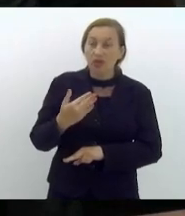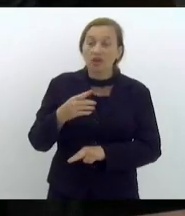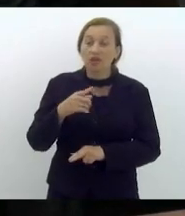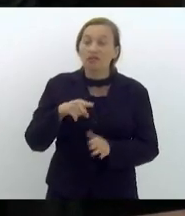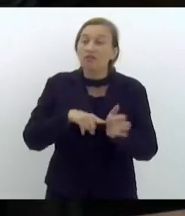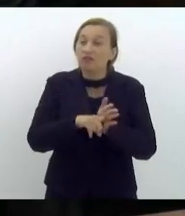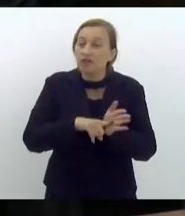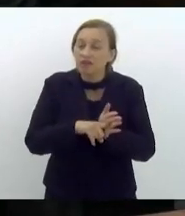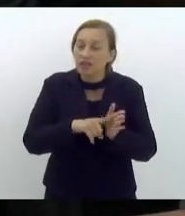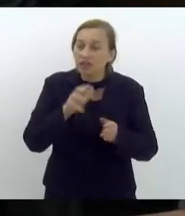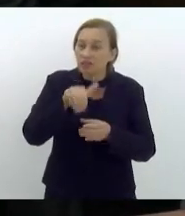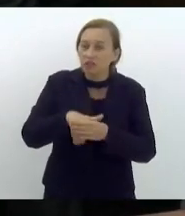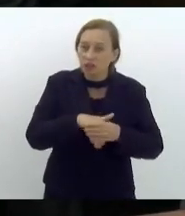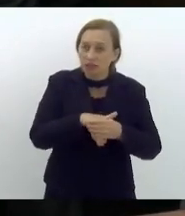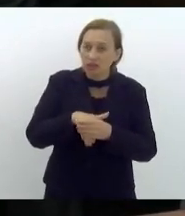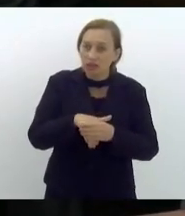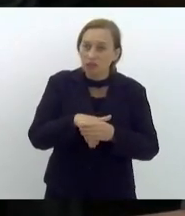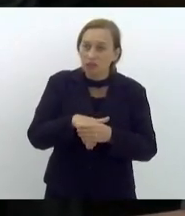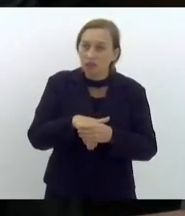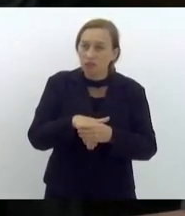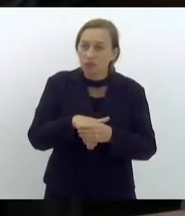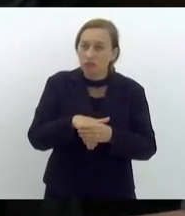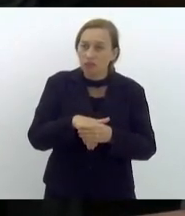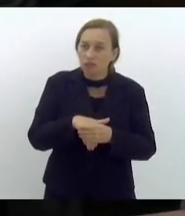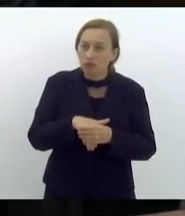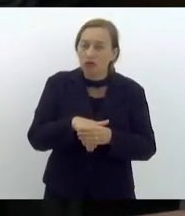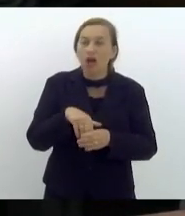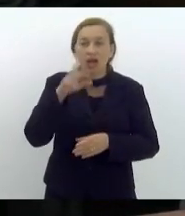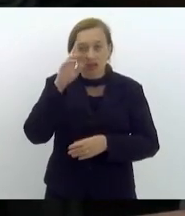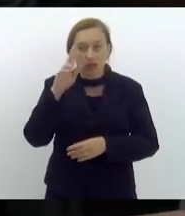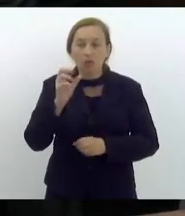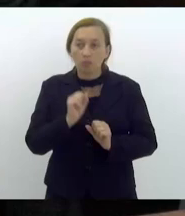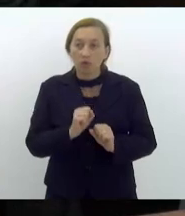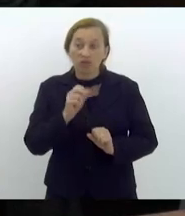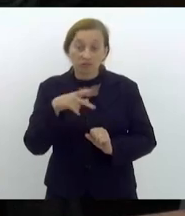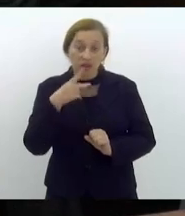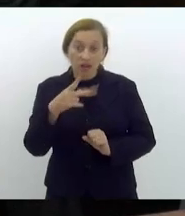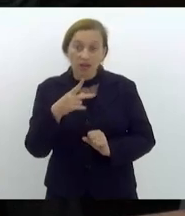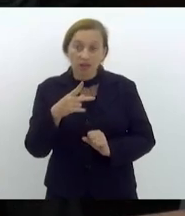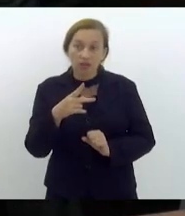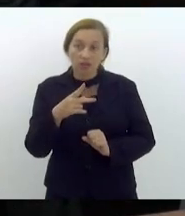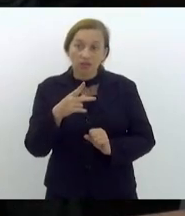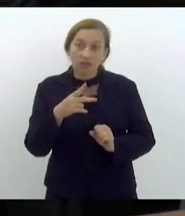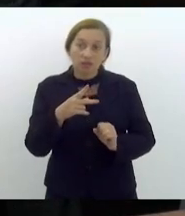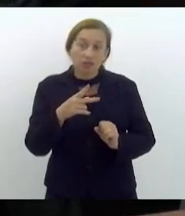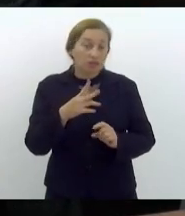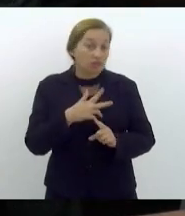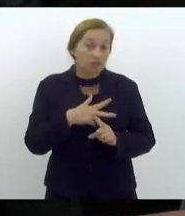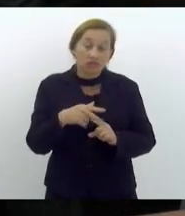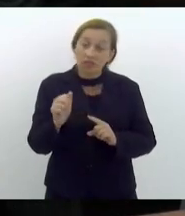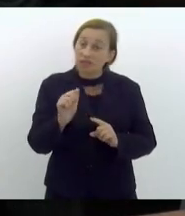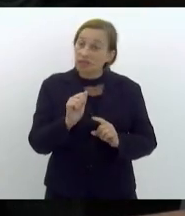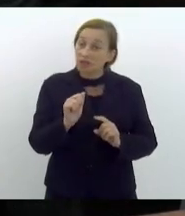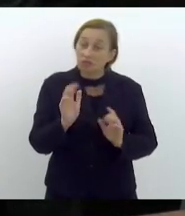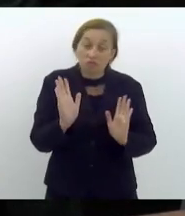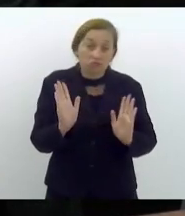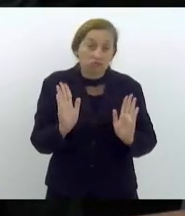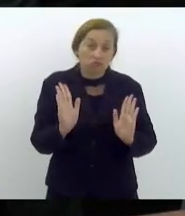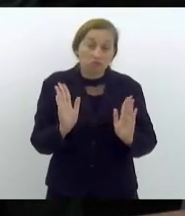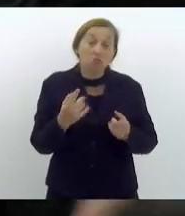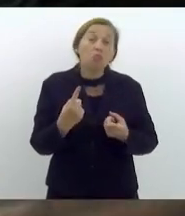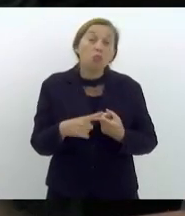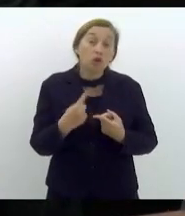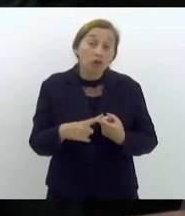verificação de votação A senhora pode dizer assim matéria vencida por quê